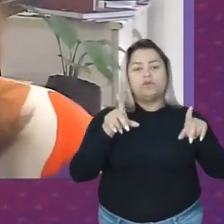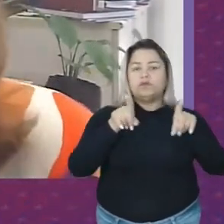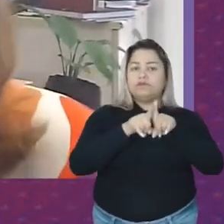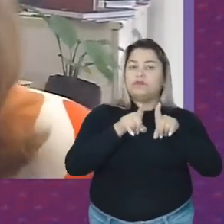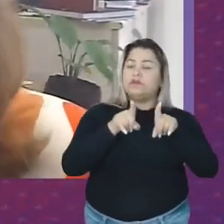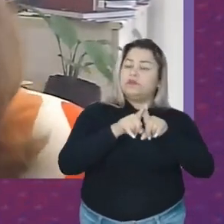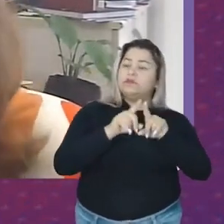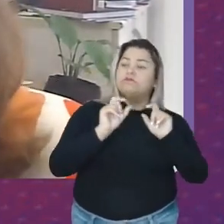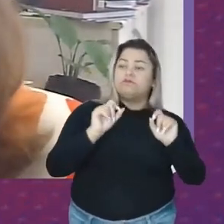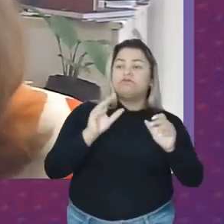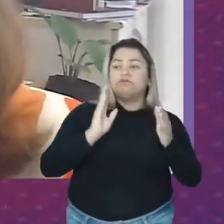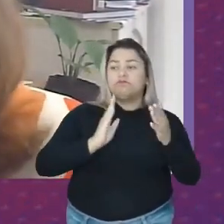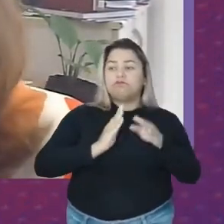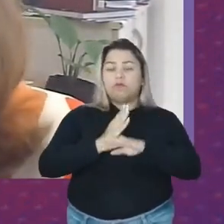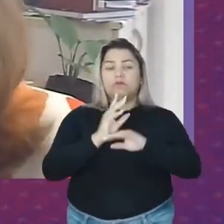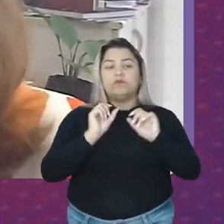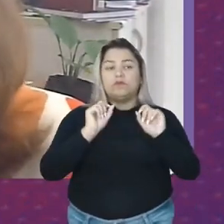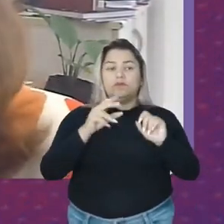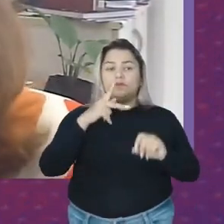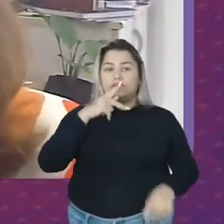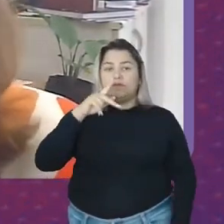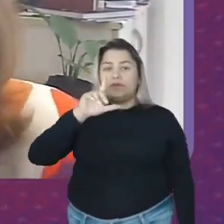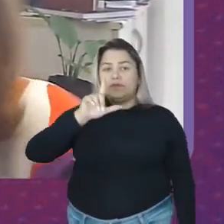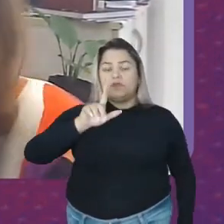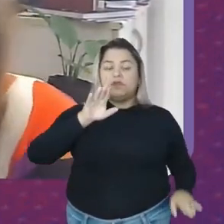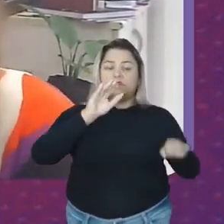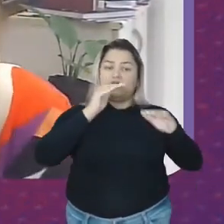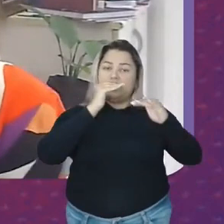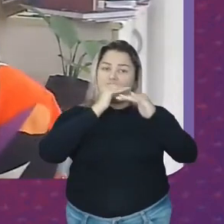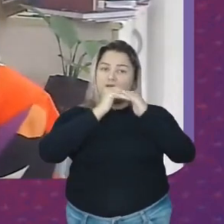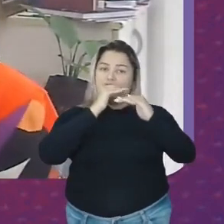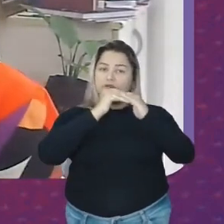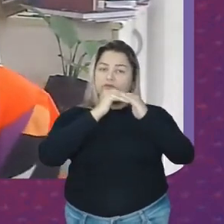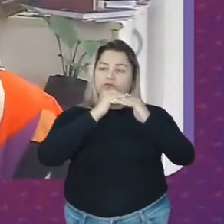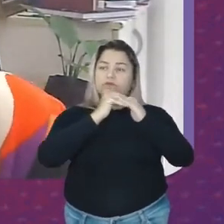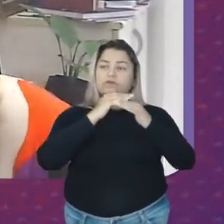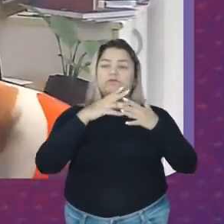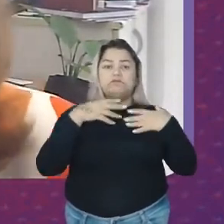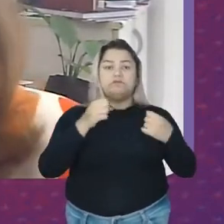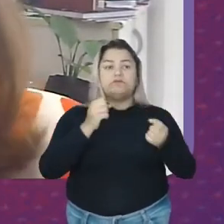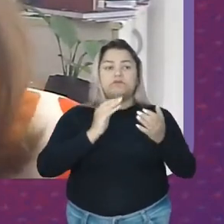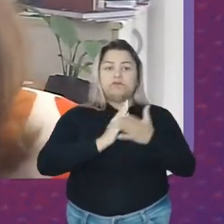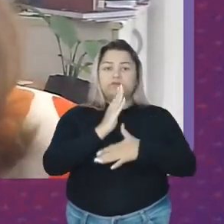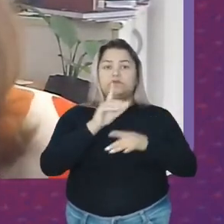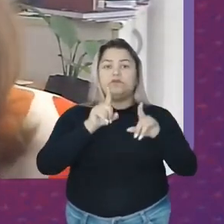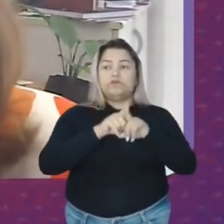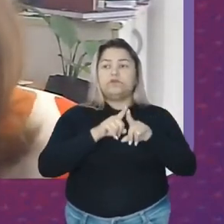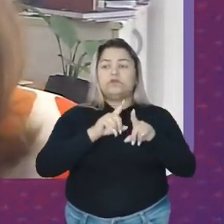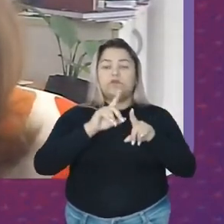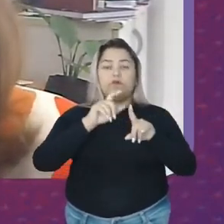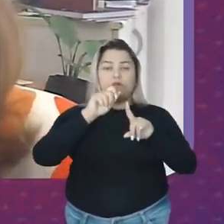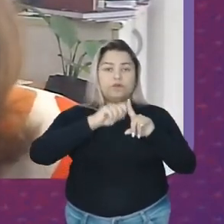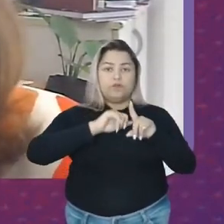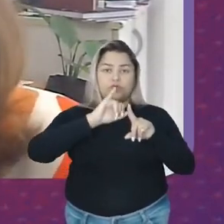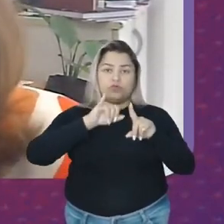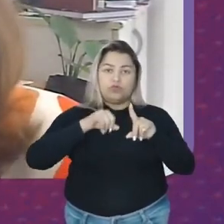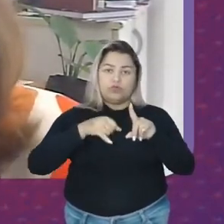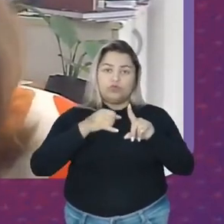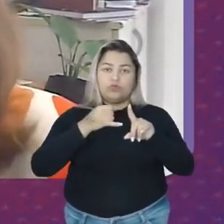gente acabou de aprovar, o PL da igualdade, vamos sancionar até o início do mês de julho, o presidente